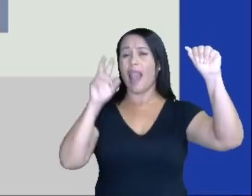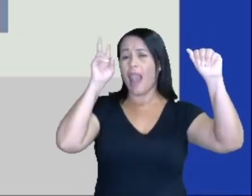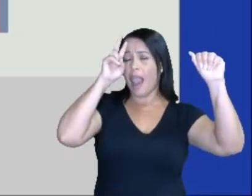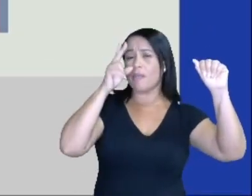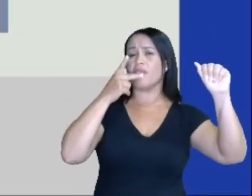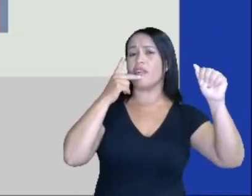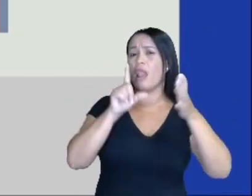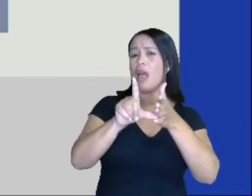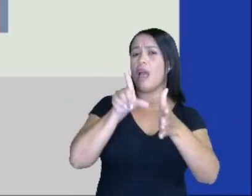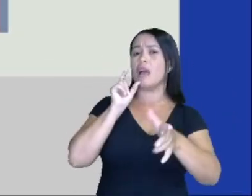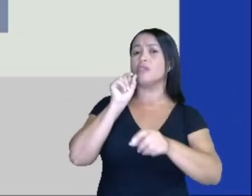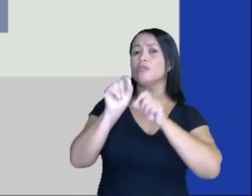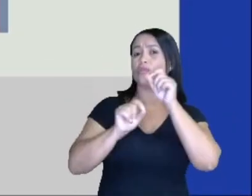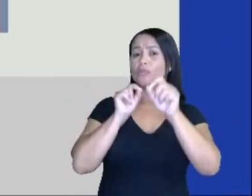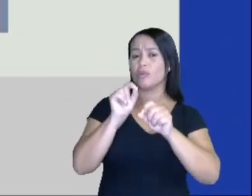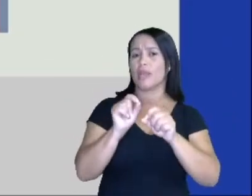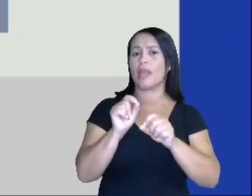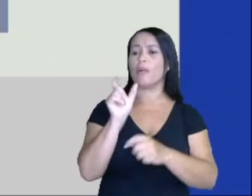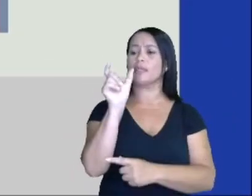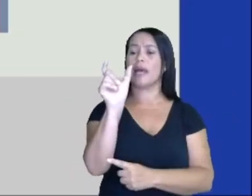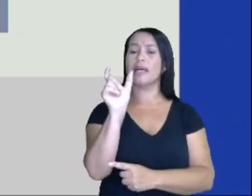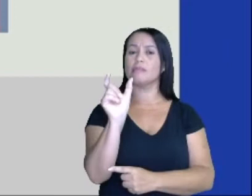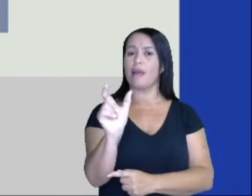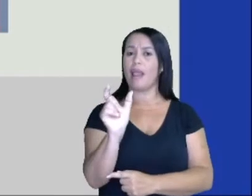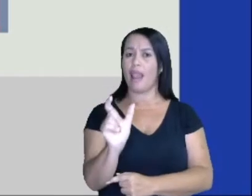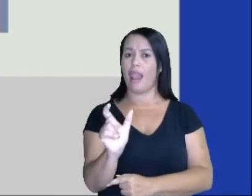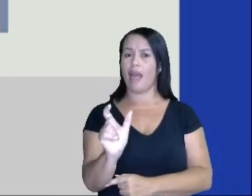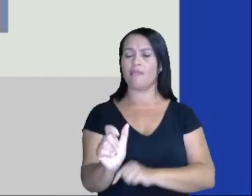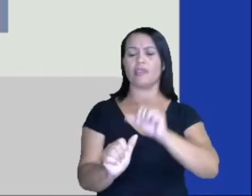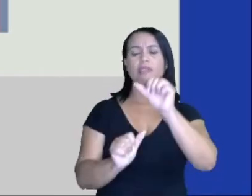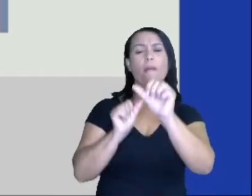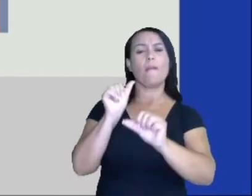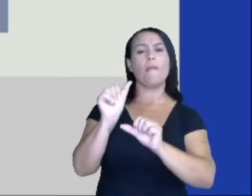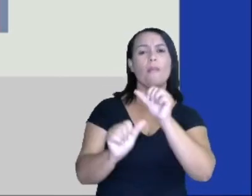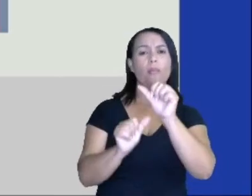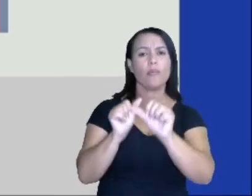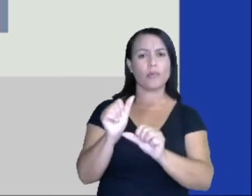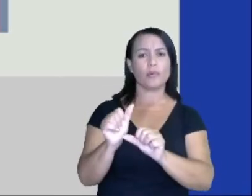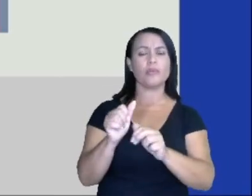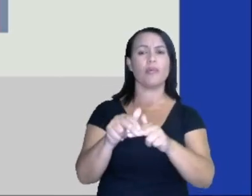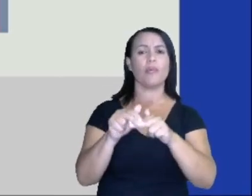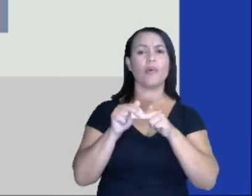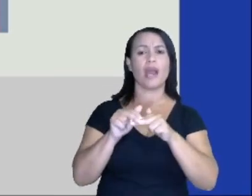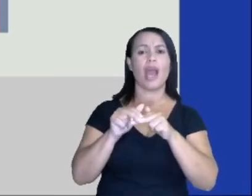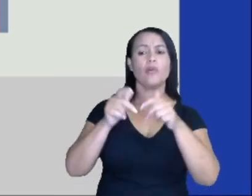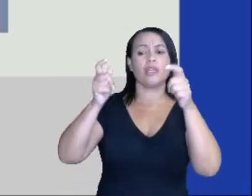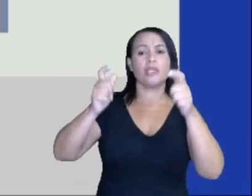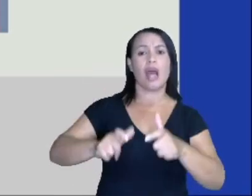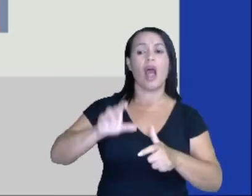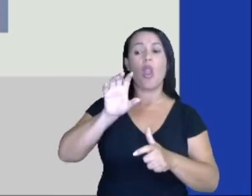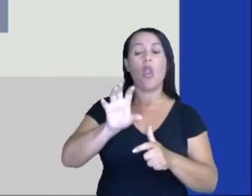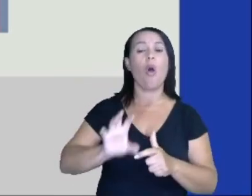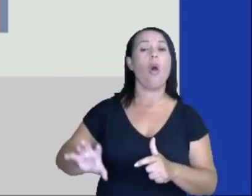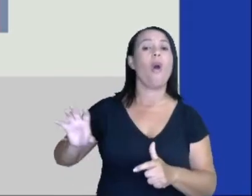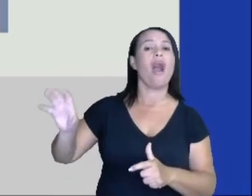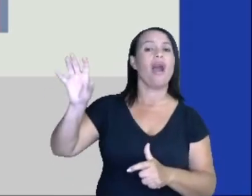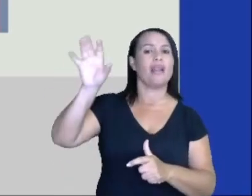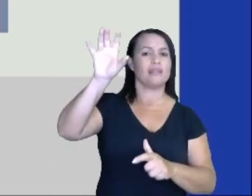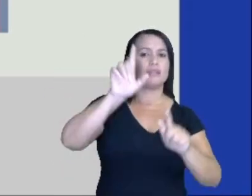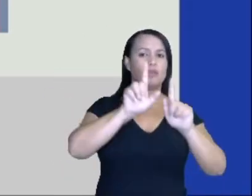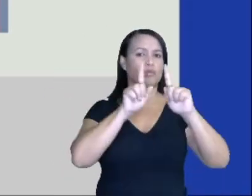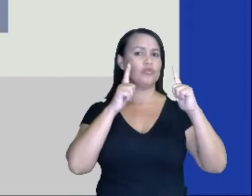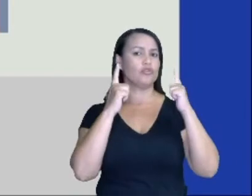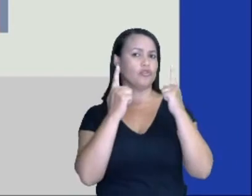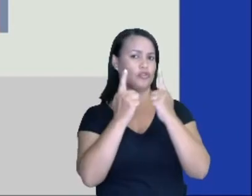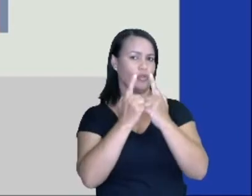que eu falei anteriormente, quando as palavras elas mudam de nome por conta da localização da região